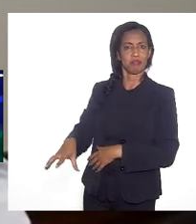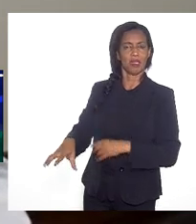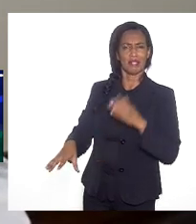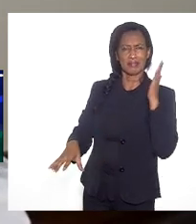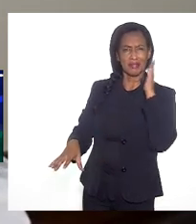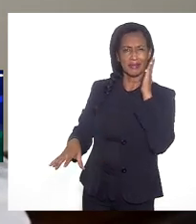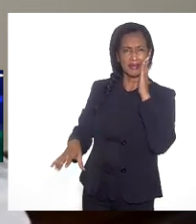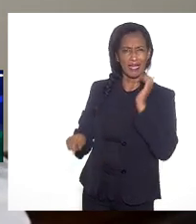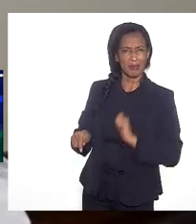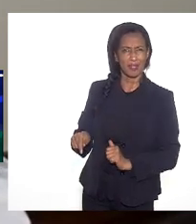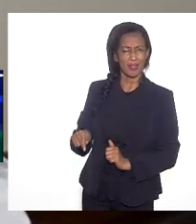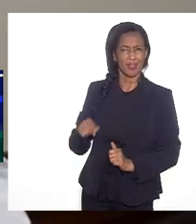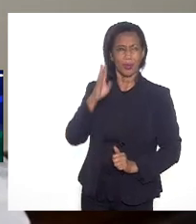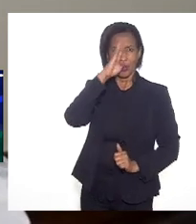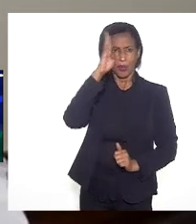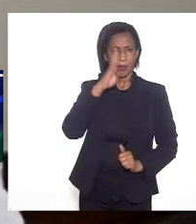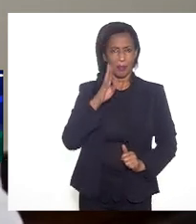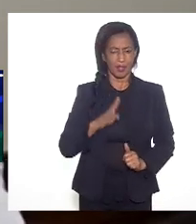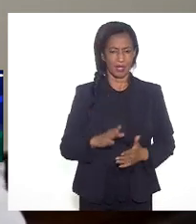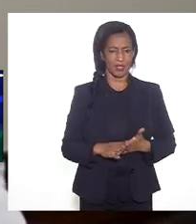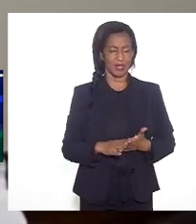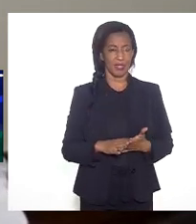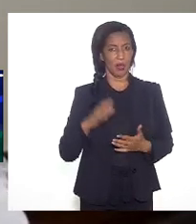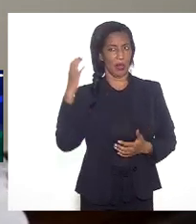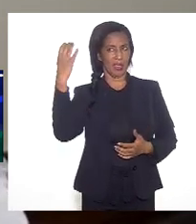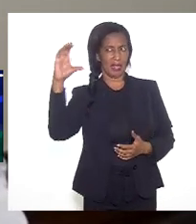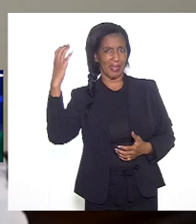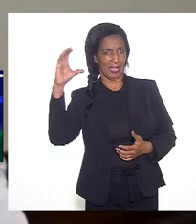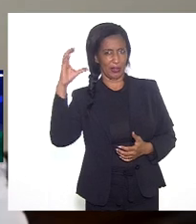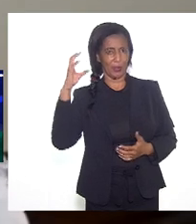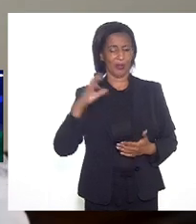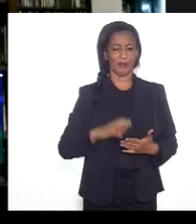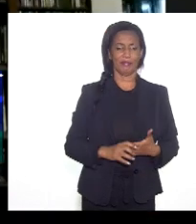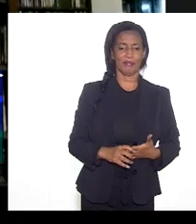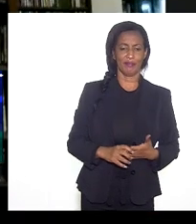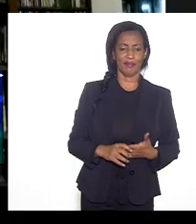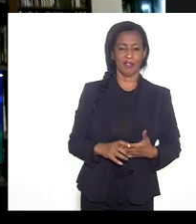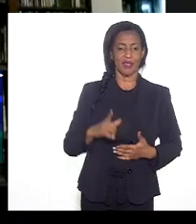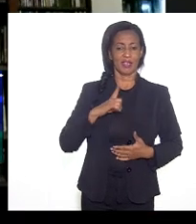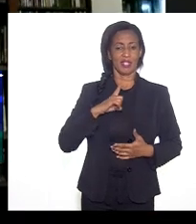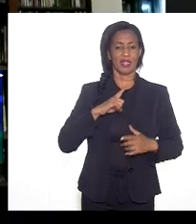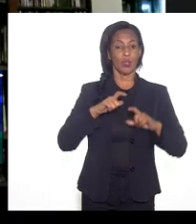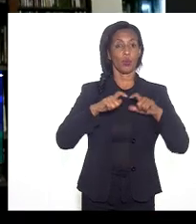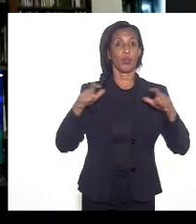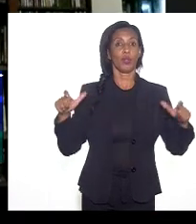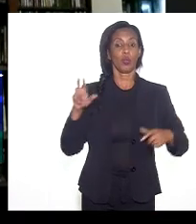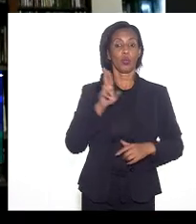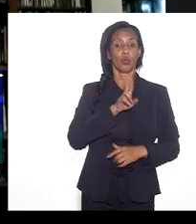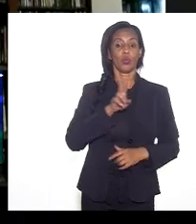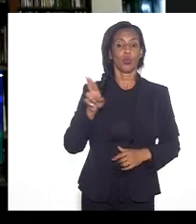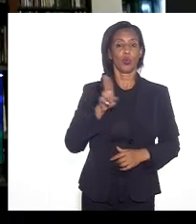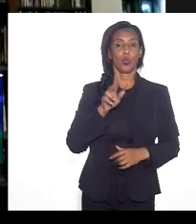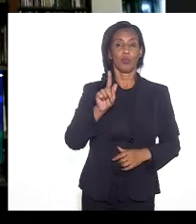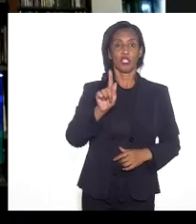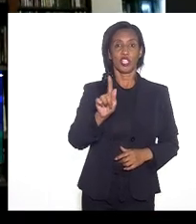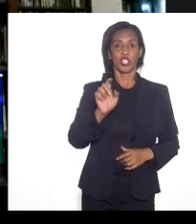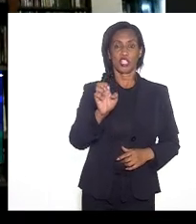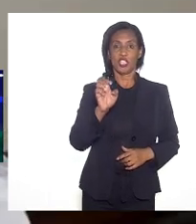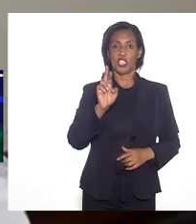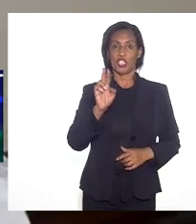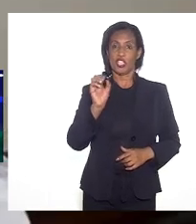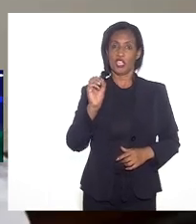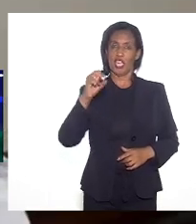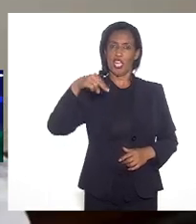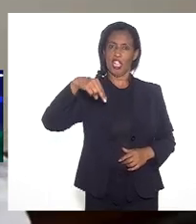Eliomar, o Brasil, aliás, Niterói e o Brasil tem um grande nome, que é o Gerson Tiaju,